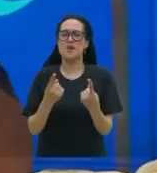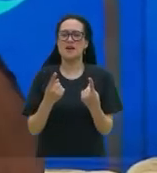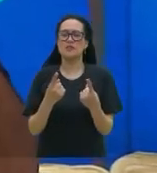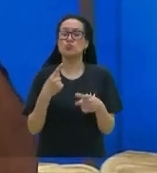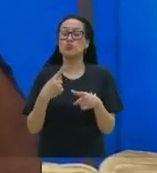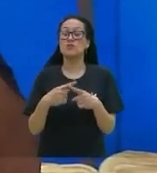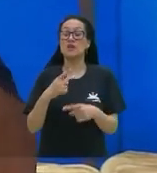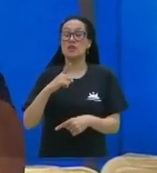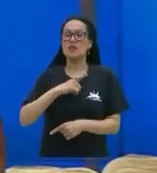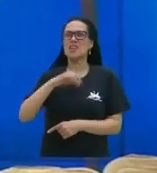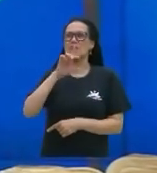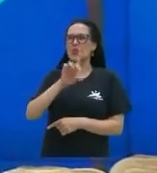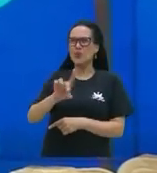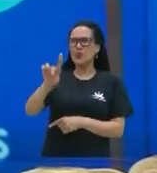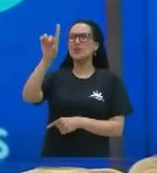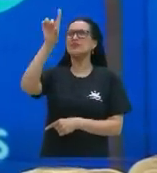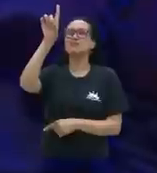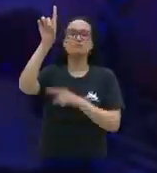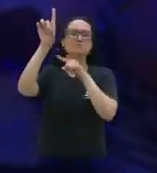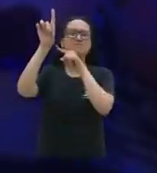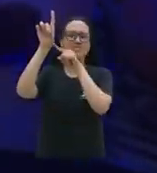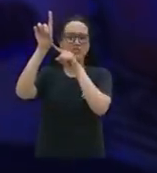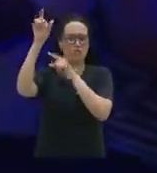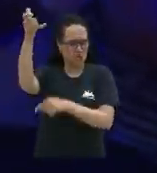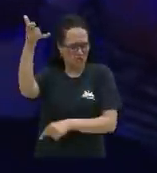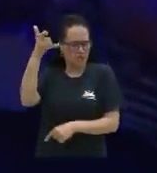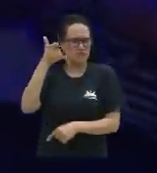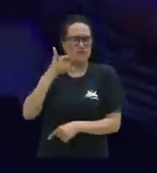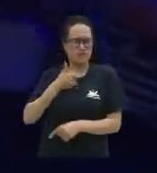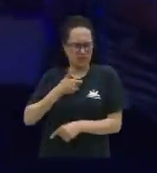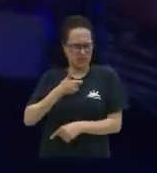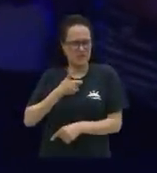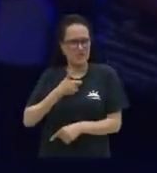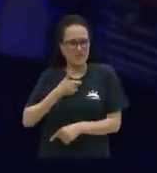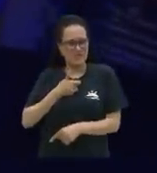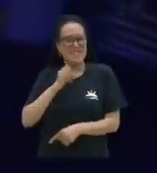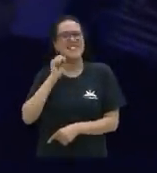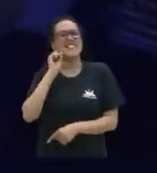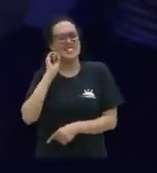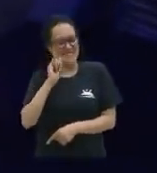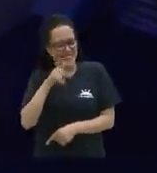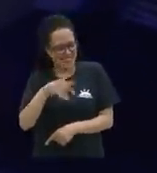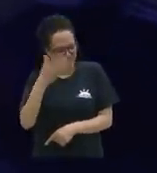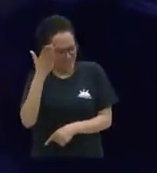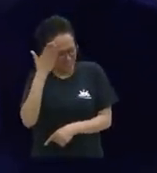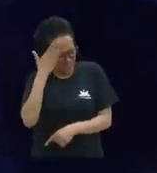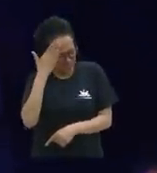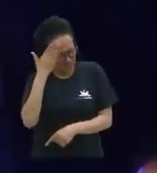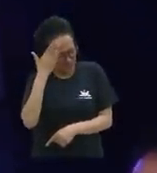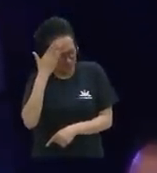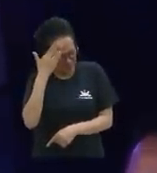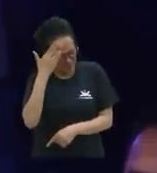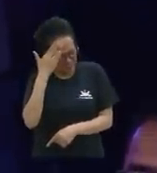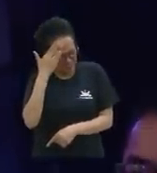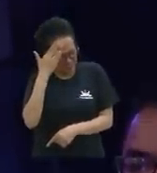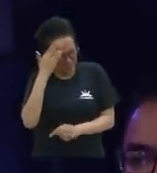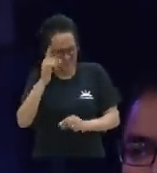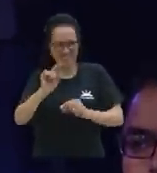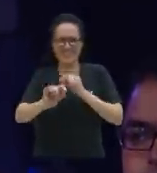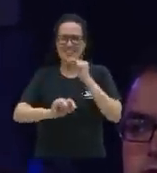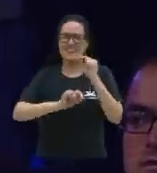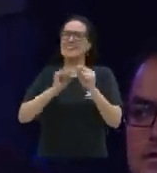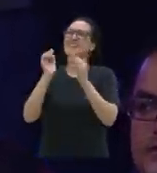Deus. Que diz. Ah, se soubesses. Ah, se soubesses. Aquele que te